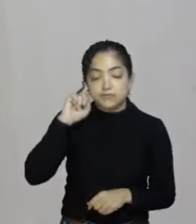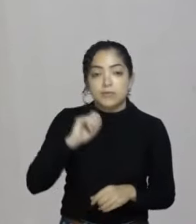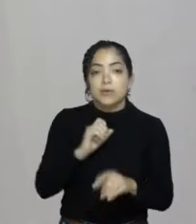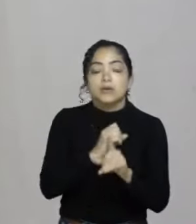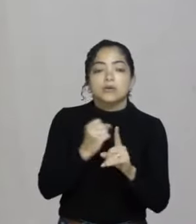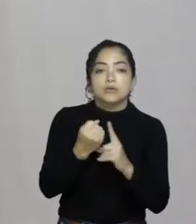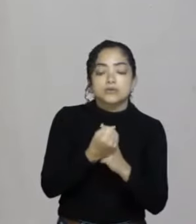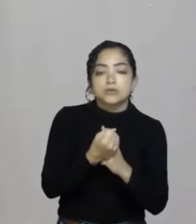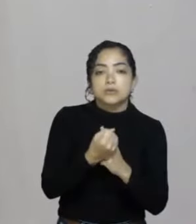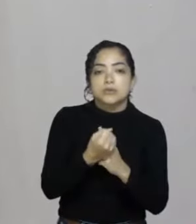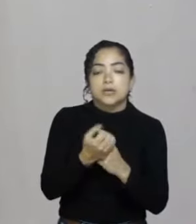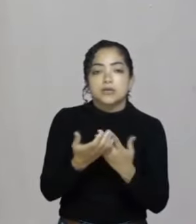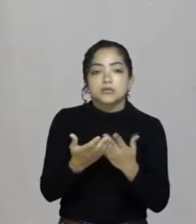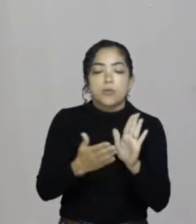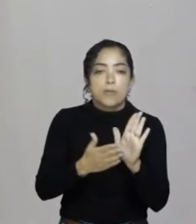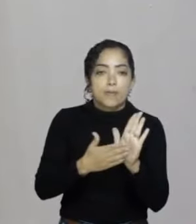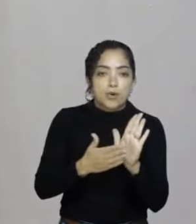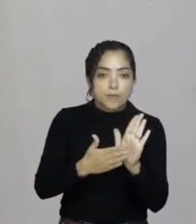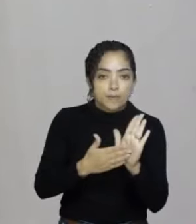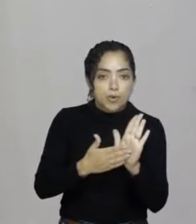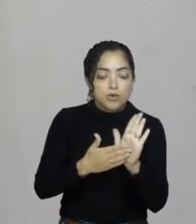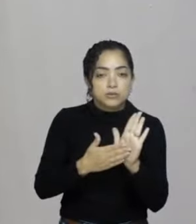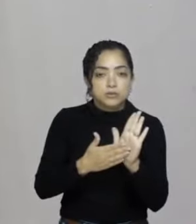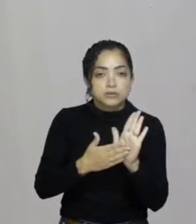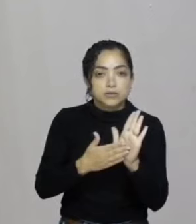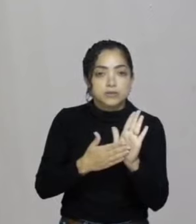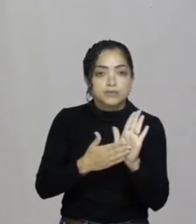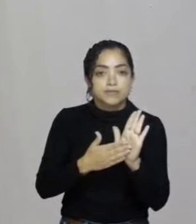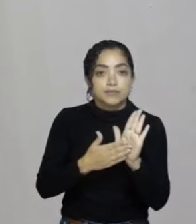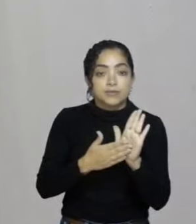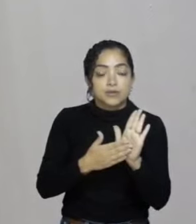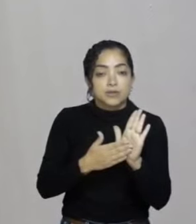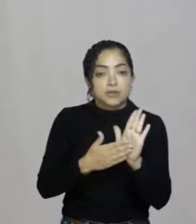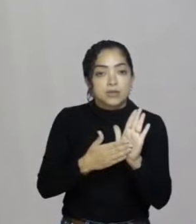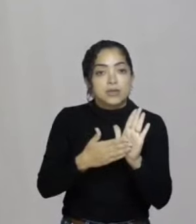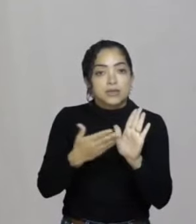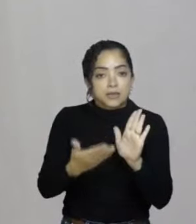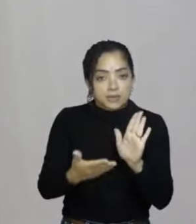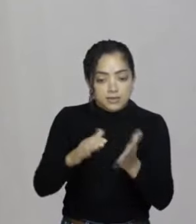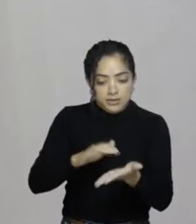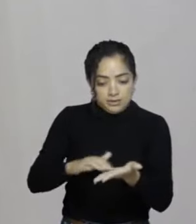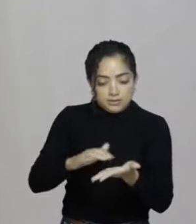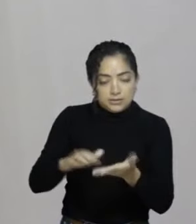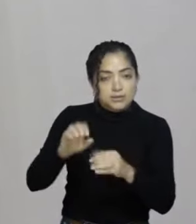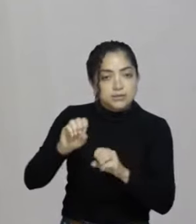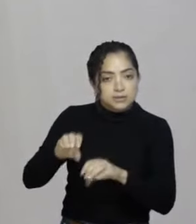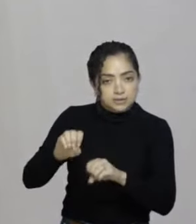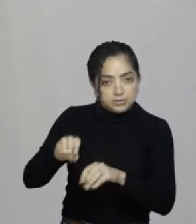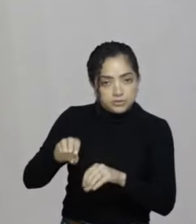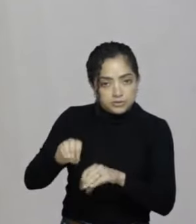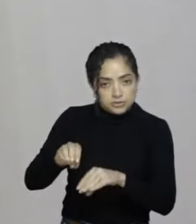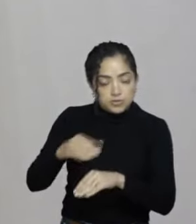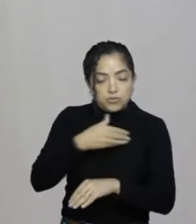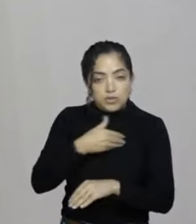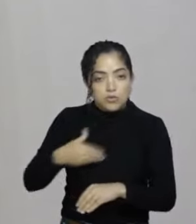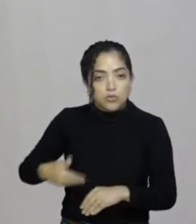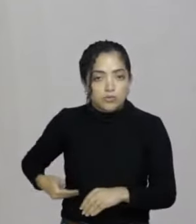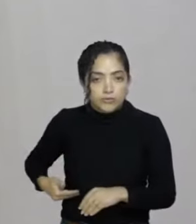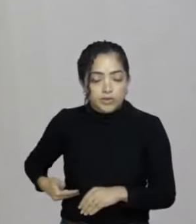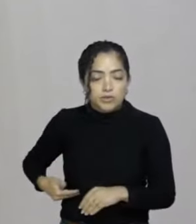sobre uma proposta que nós apresentamos a secretaria de educação e ao governo do estado